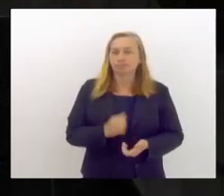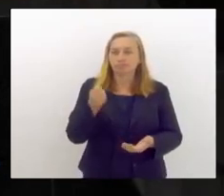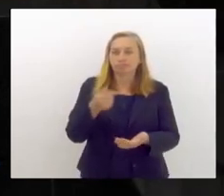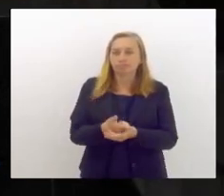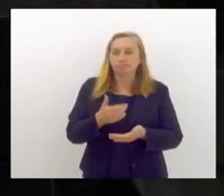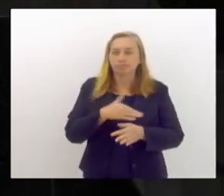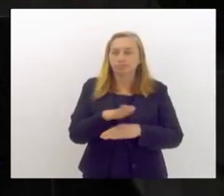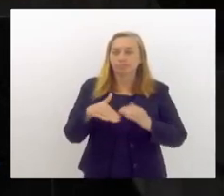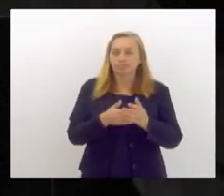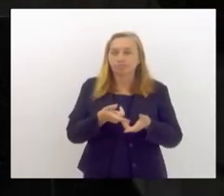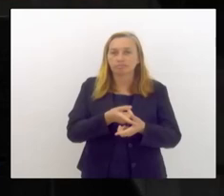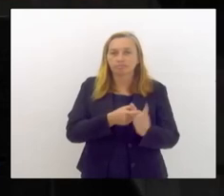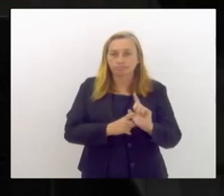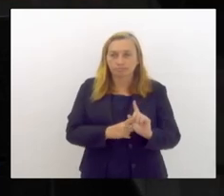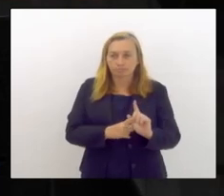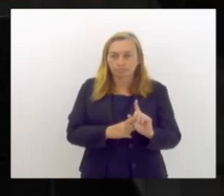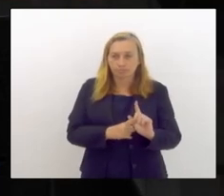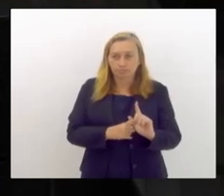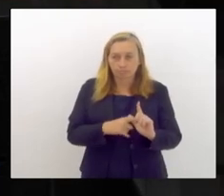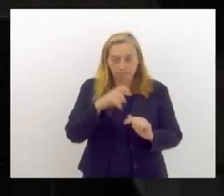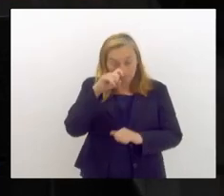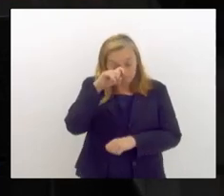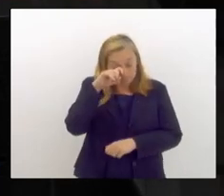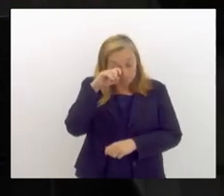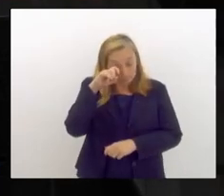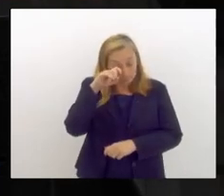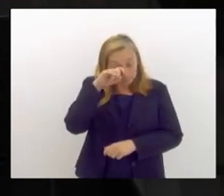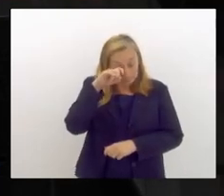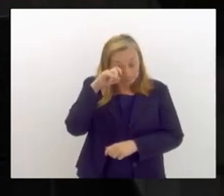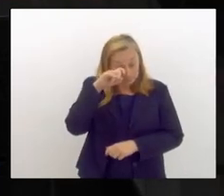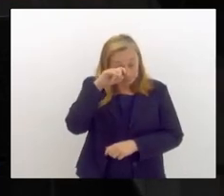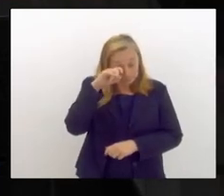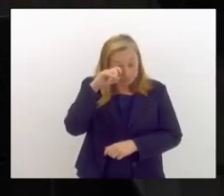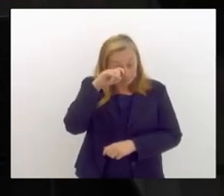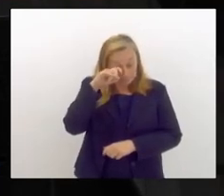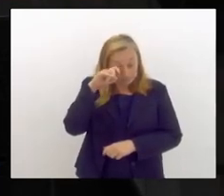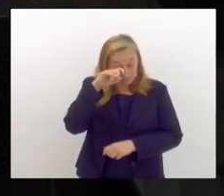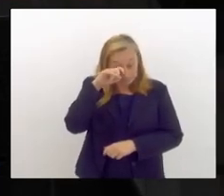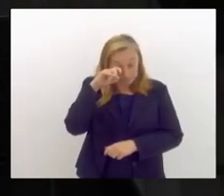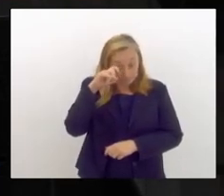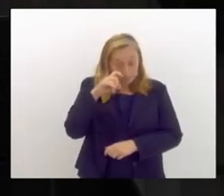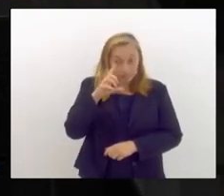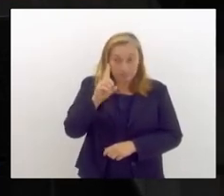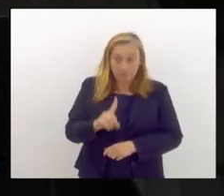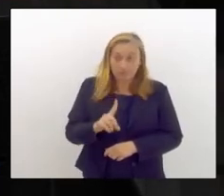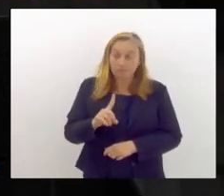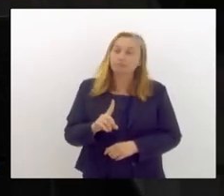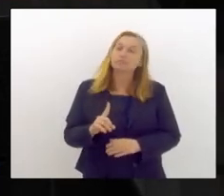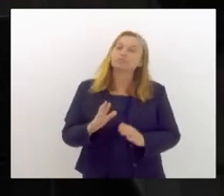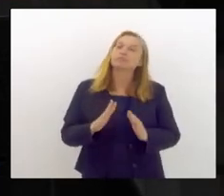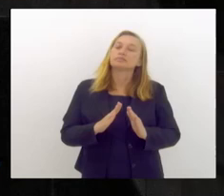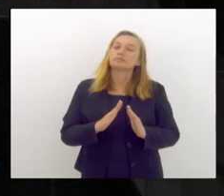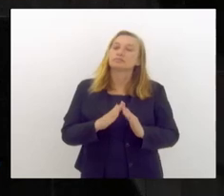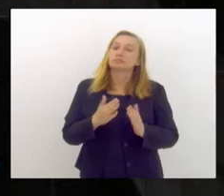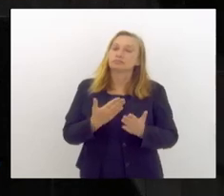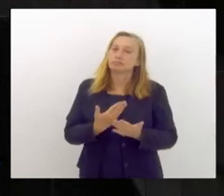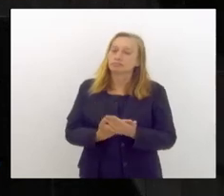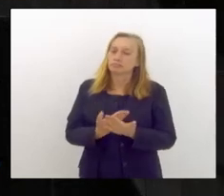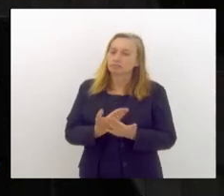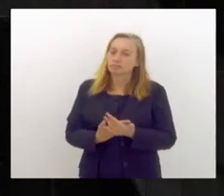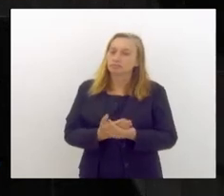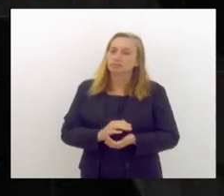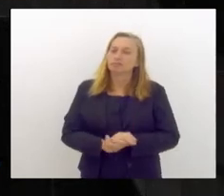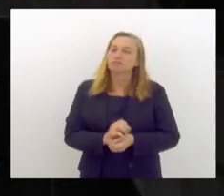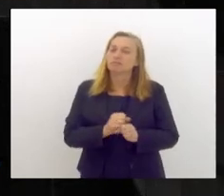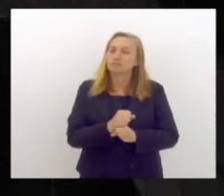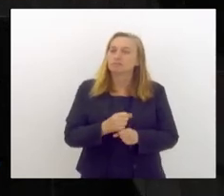dívida, todo aquele passivo existente na direção das escolas com os seus fornecedores, no ano de